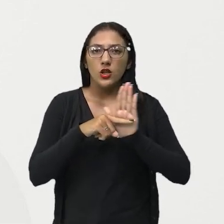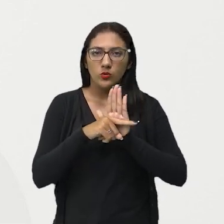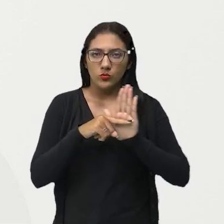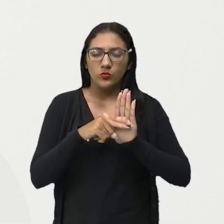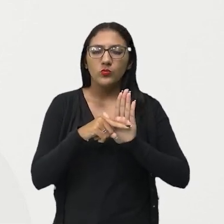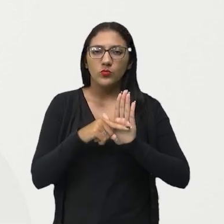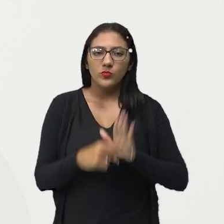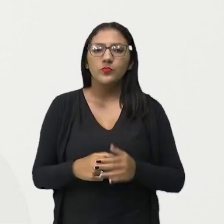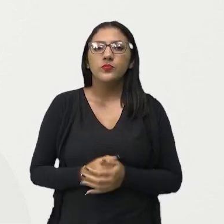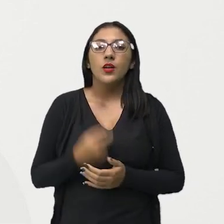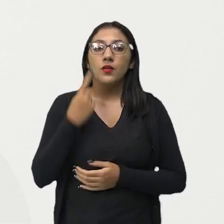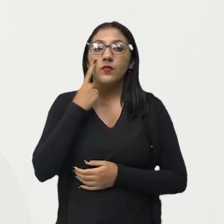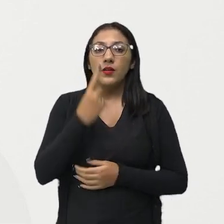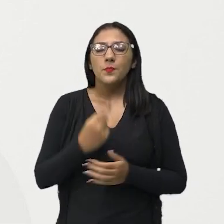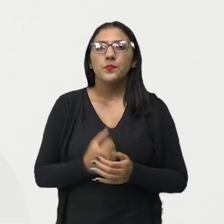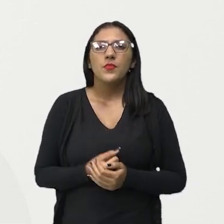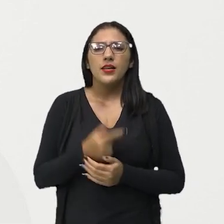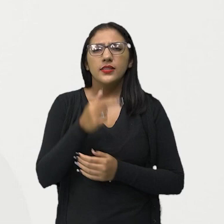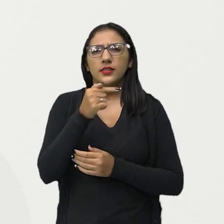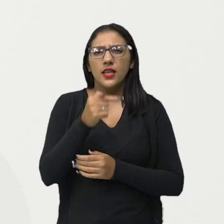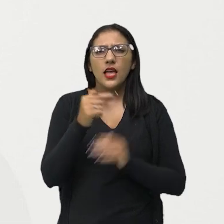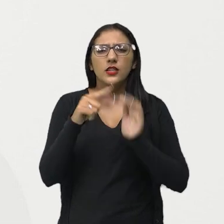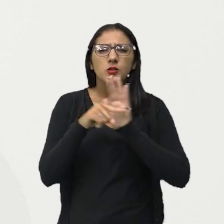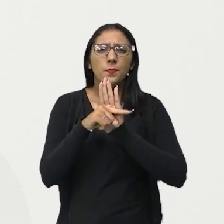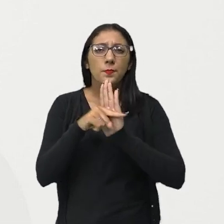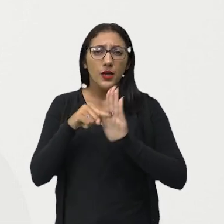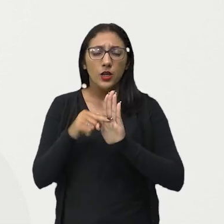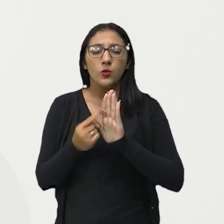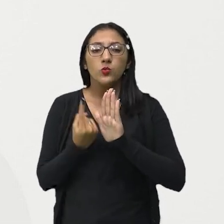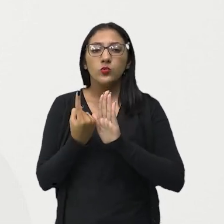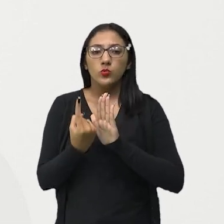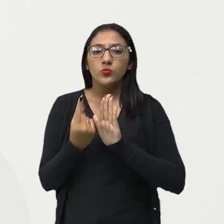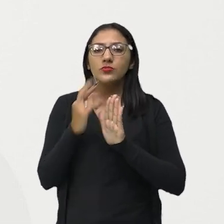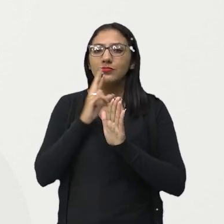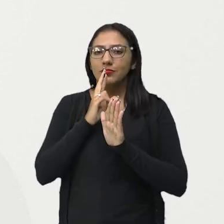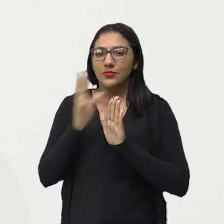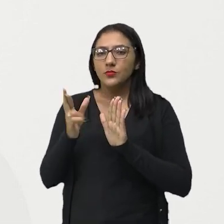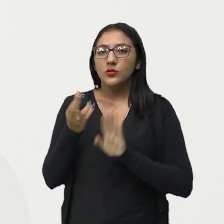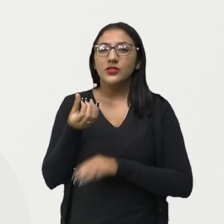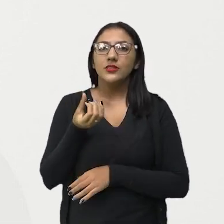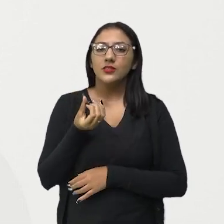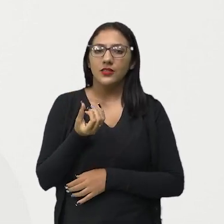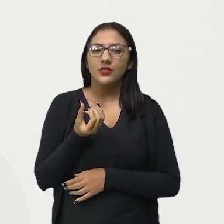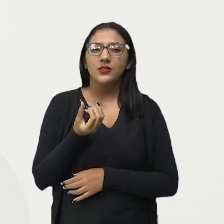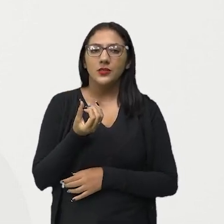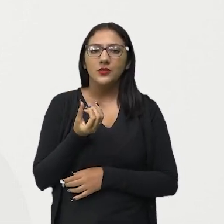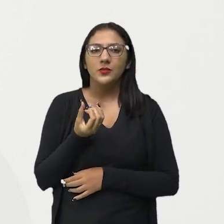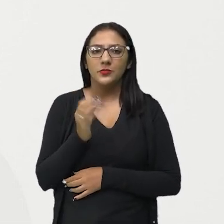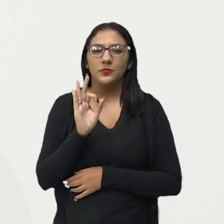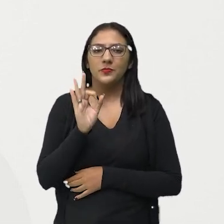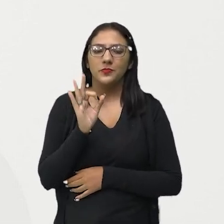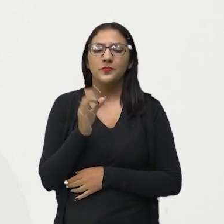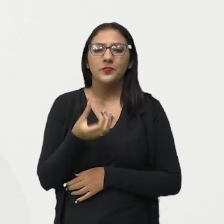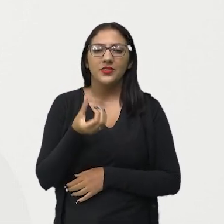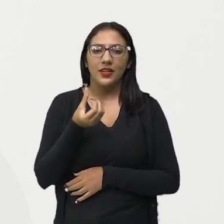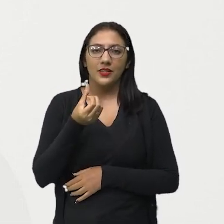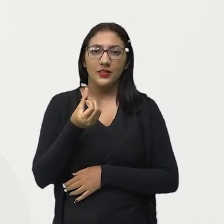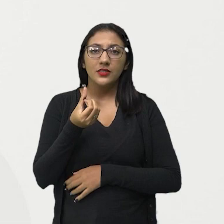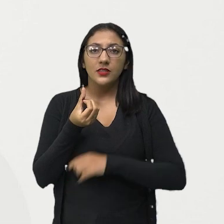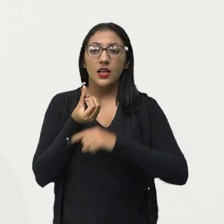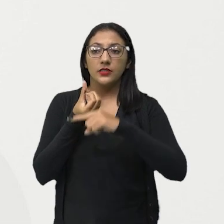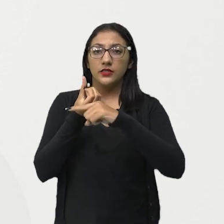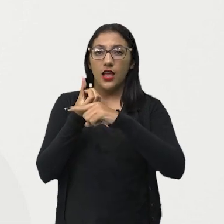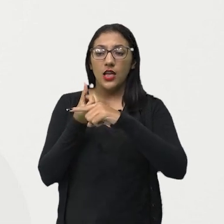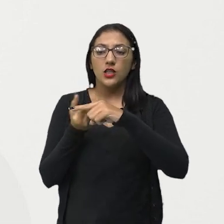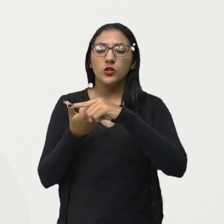Realizando a subtração, nós vamos fazer 7 menos 1. E 7 menos 1 resulta em 6, tá? 6